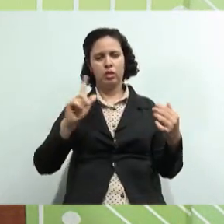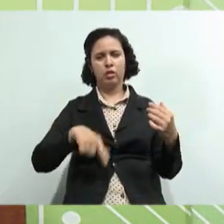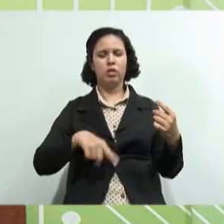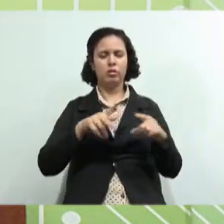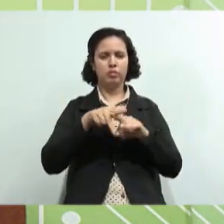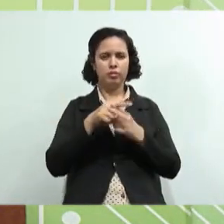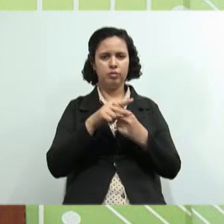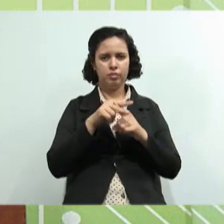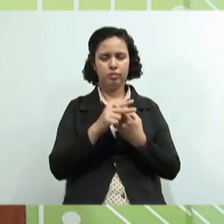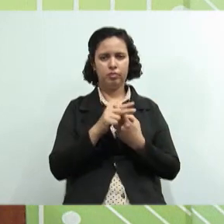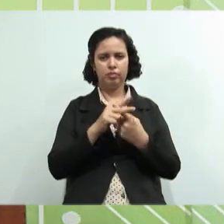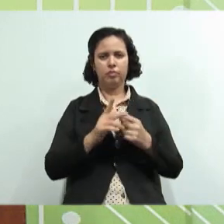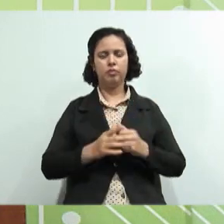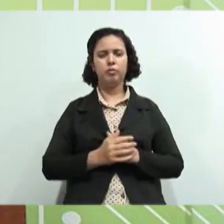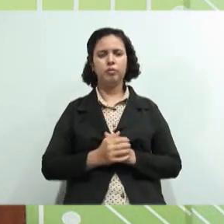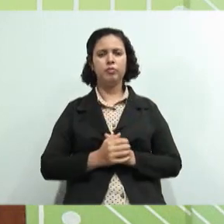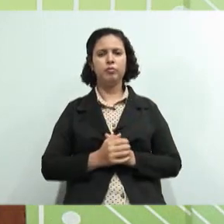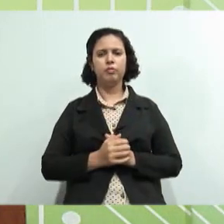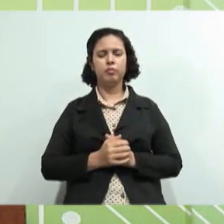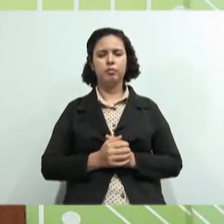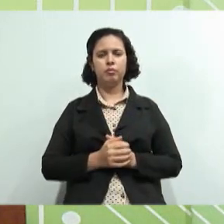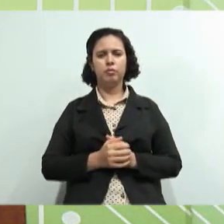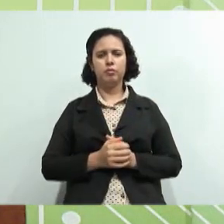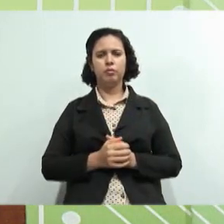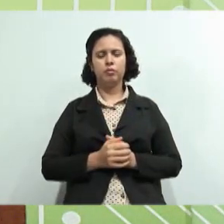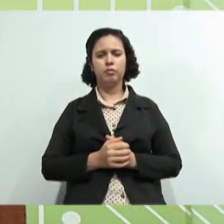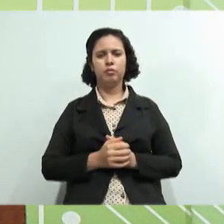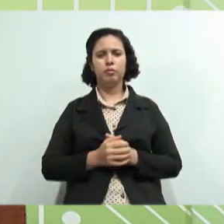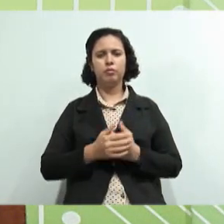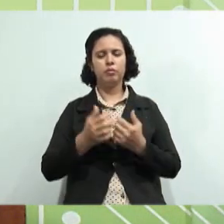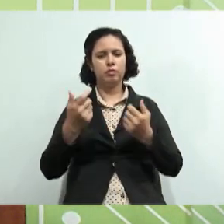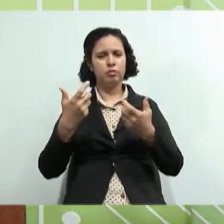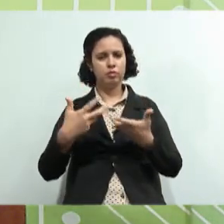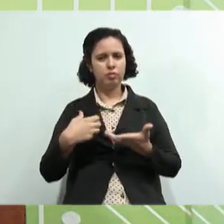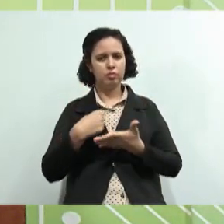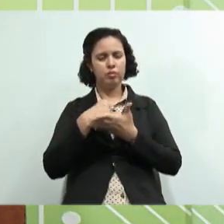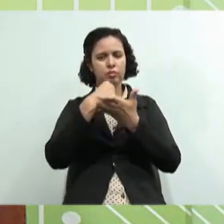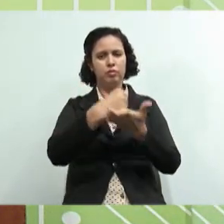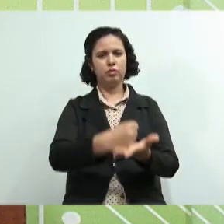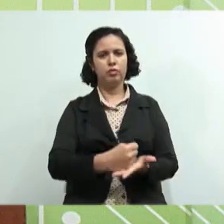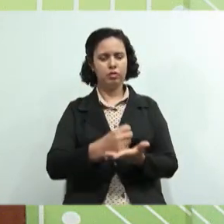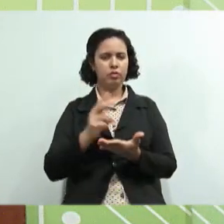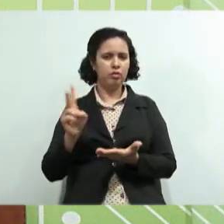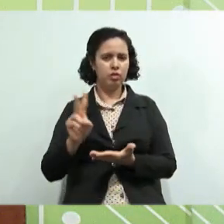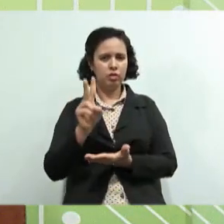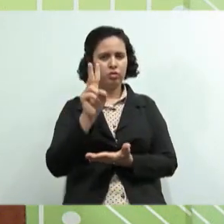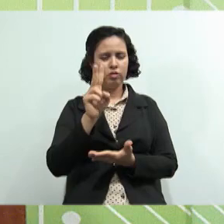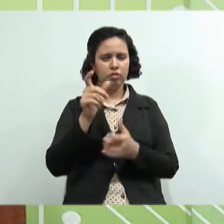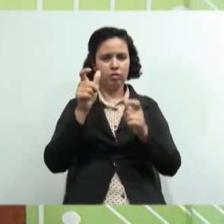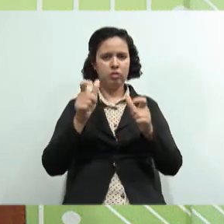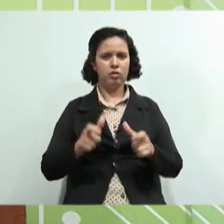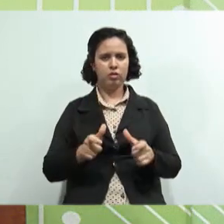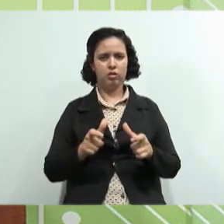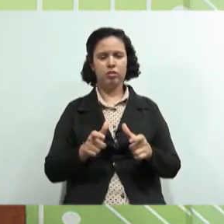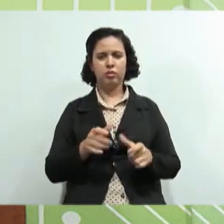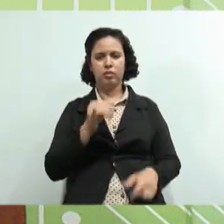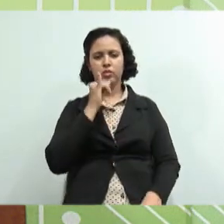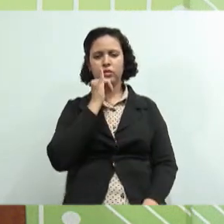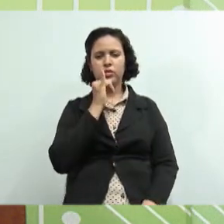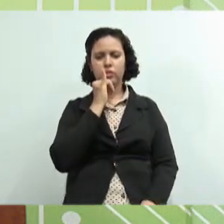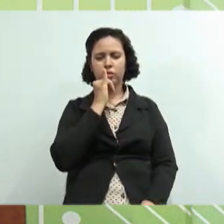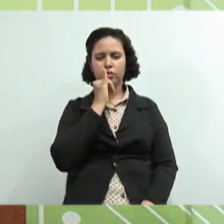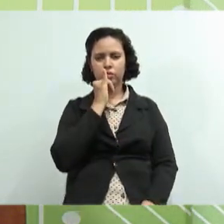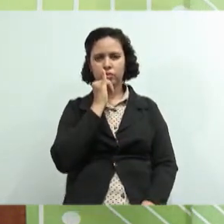manutenção dessa horta. Quando eu falo em investimento, eu estou falando de adicionar valor a esse local. Por exemplo, se eu